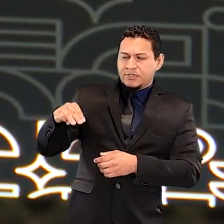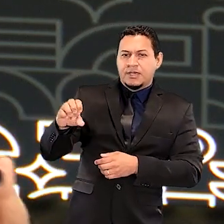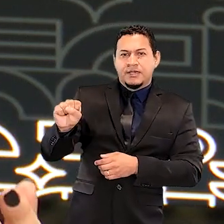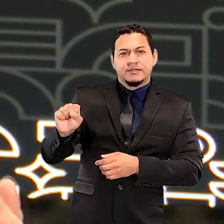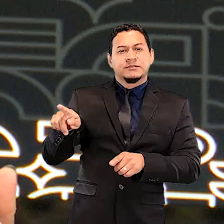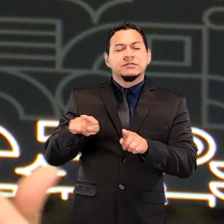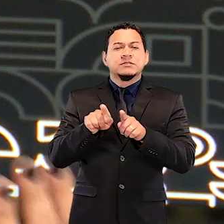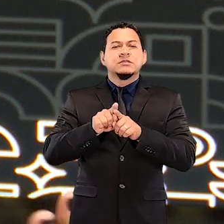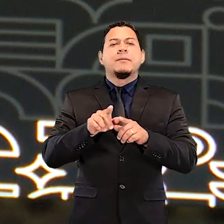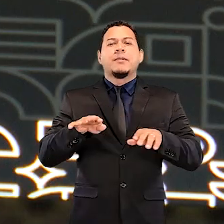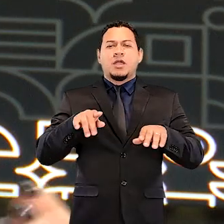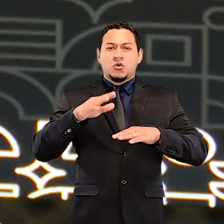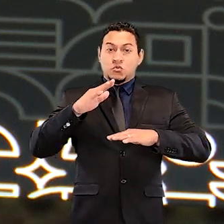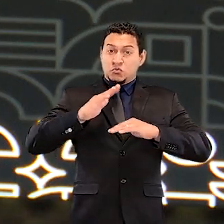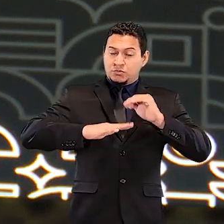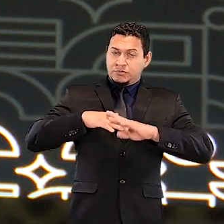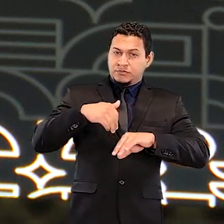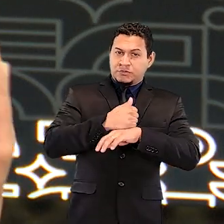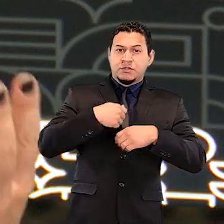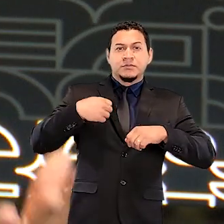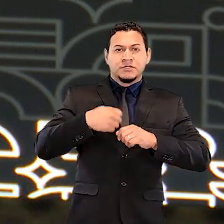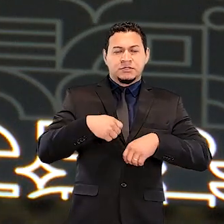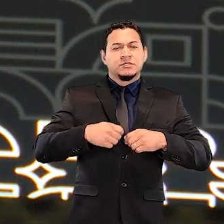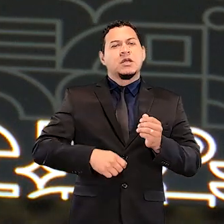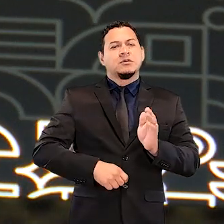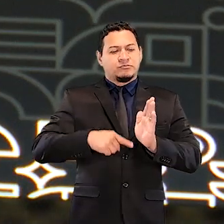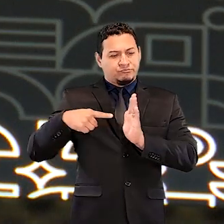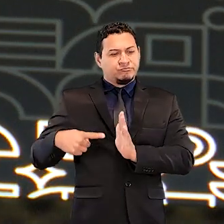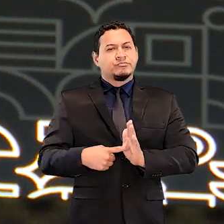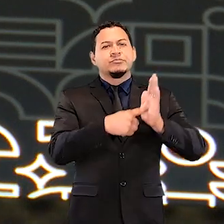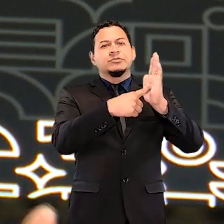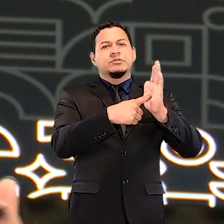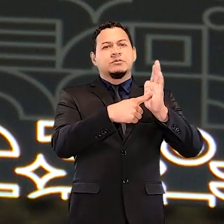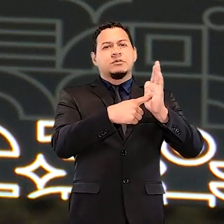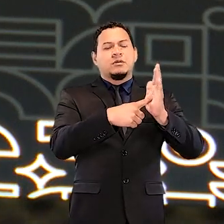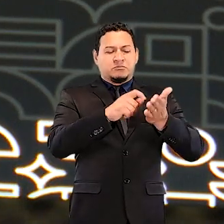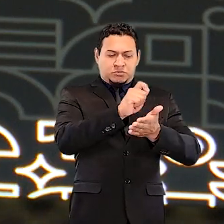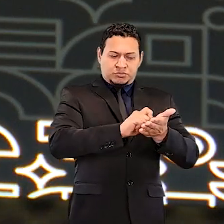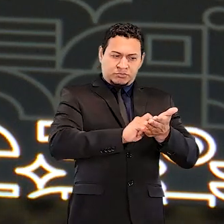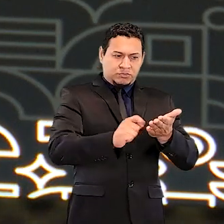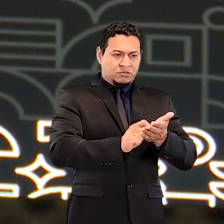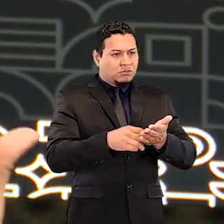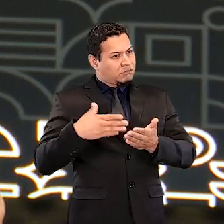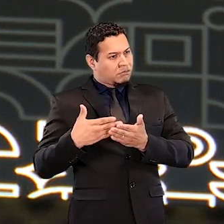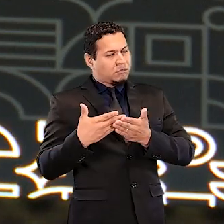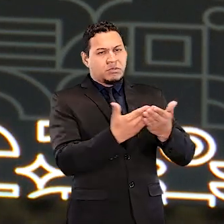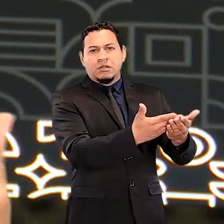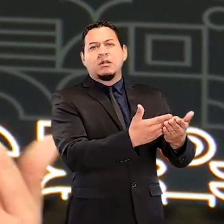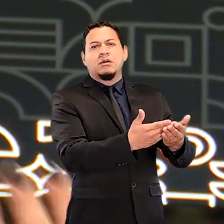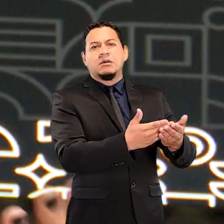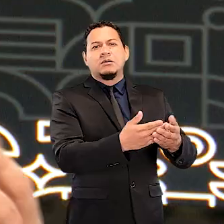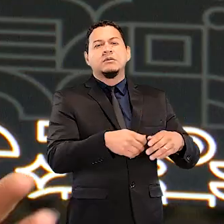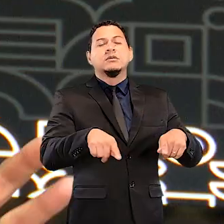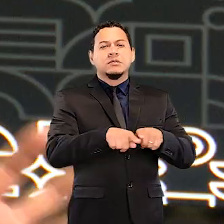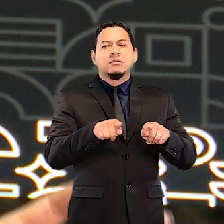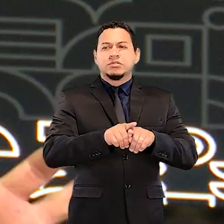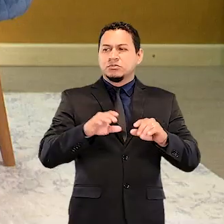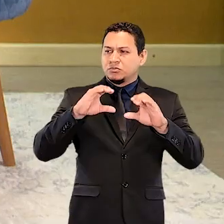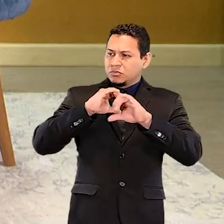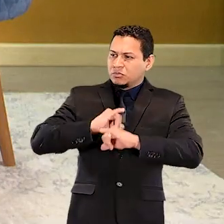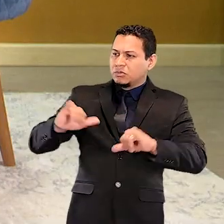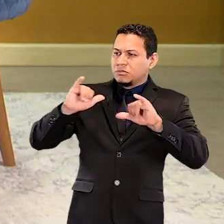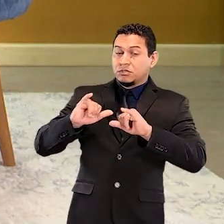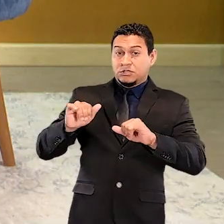os profissionais de saúde têm o dever de notificar a violência contra a mulher e também comunicar. Isso